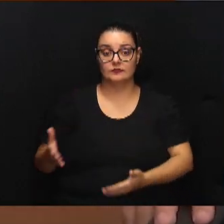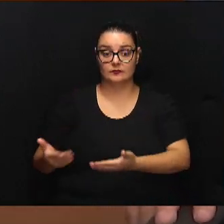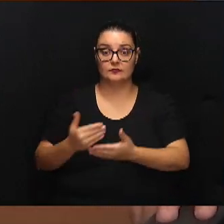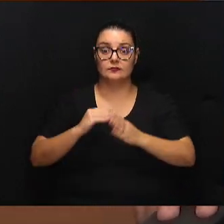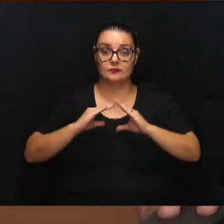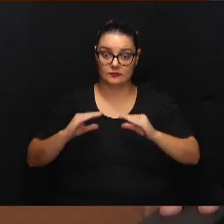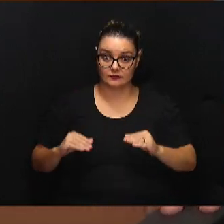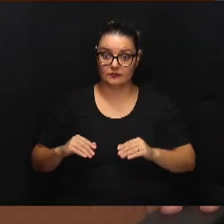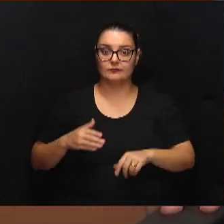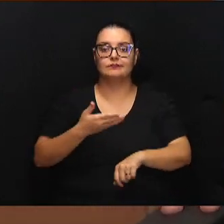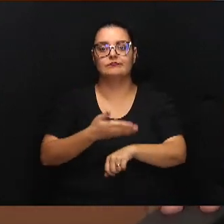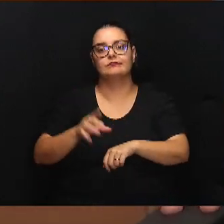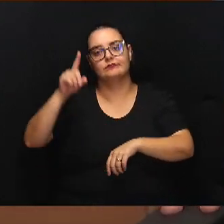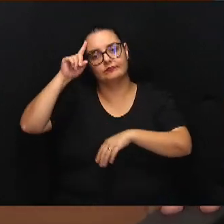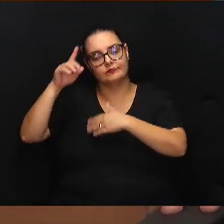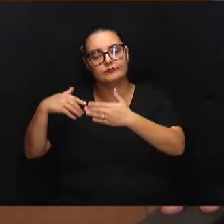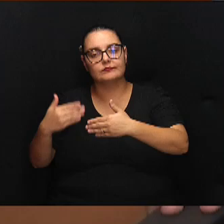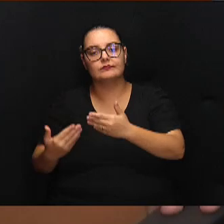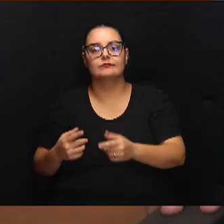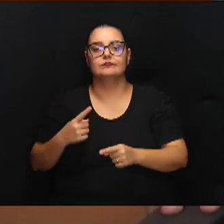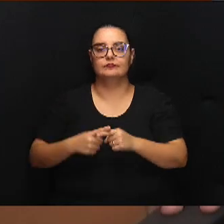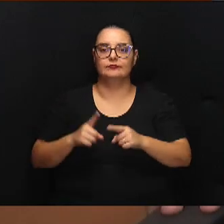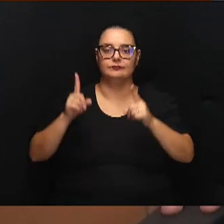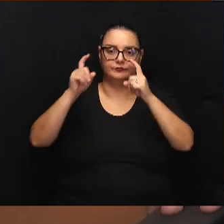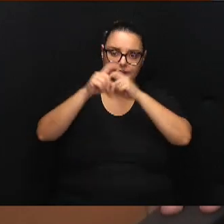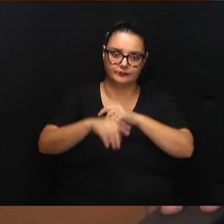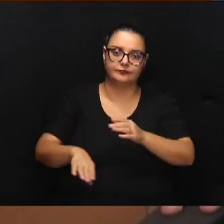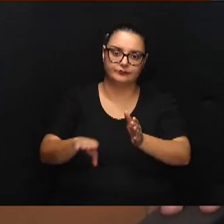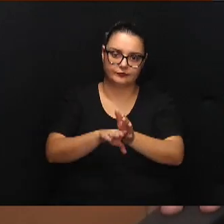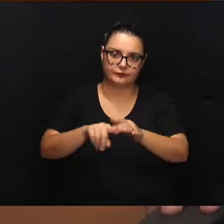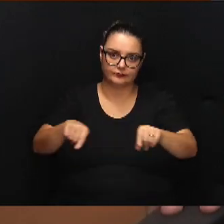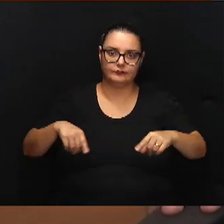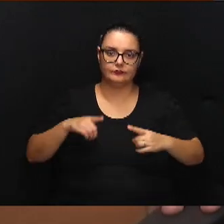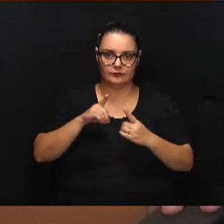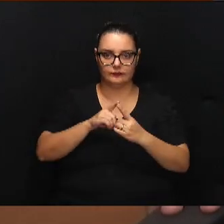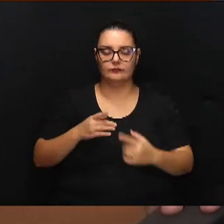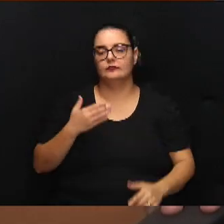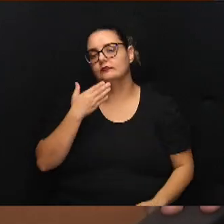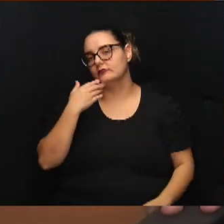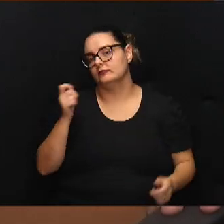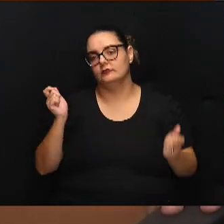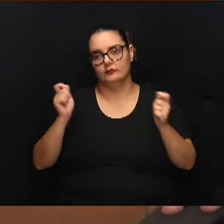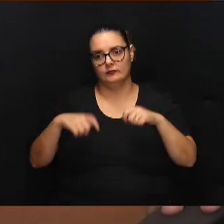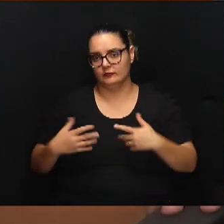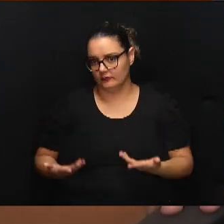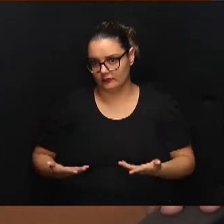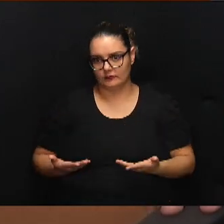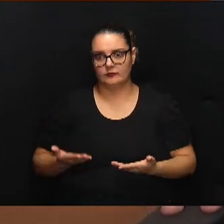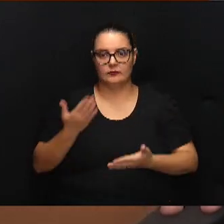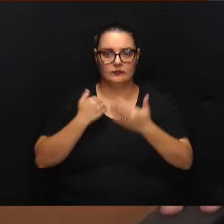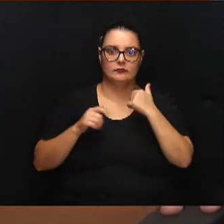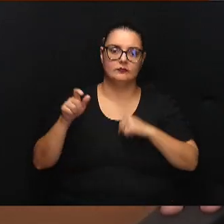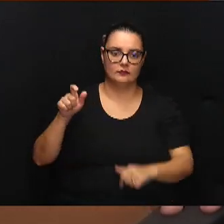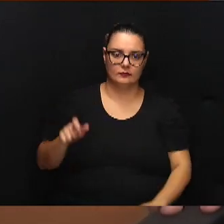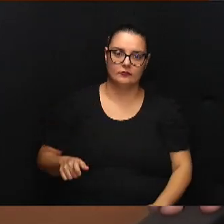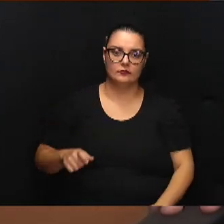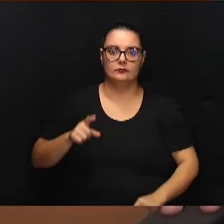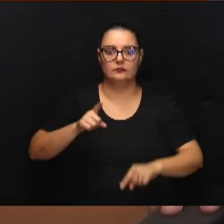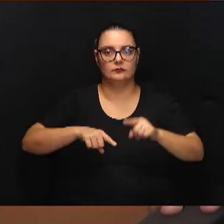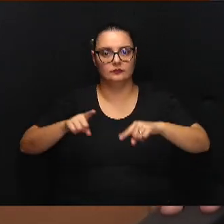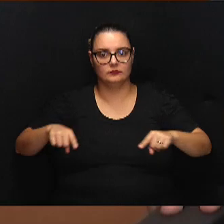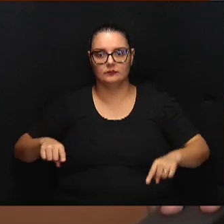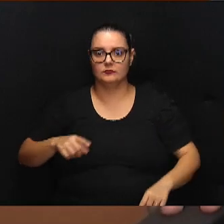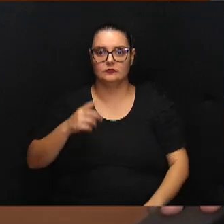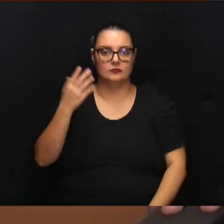coisa tem que ser prática. Porque é muito difícil eu chegar no meu consultório, tentar fazer o melhor possível para a alimentação daquela pessoa ser variada, para eu não ver